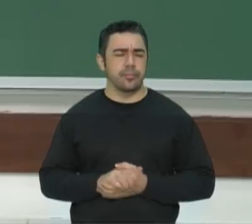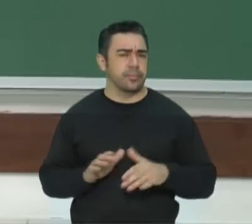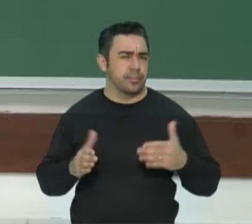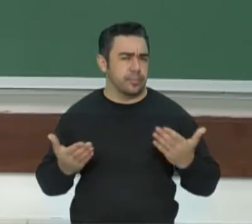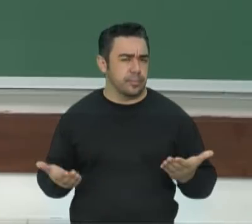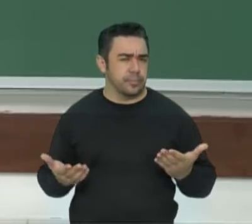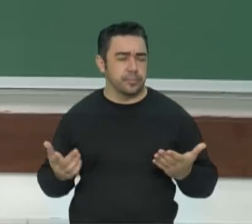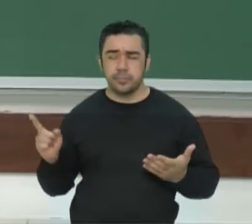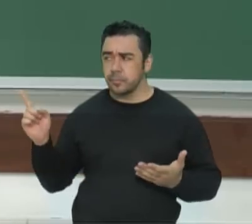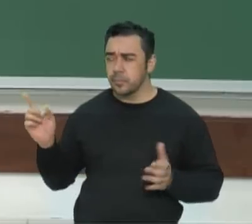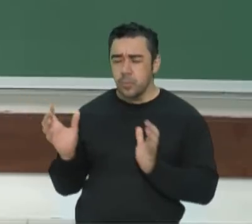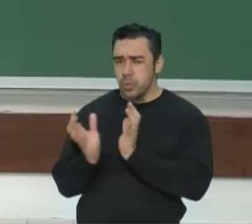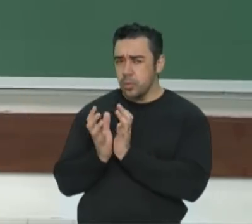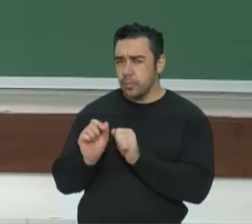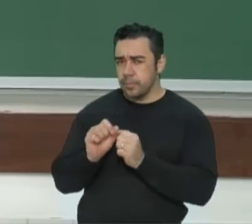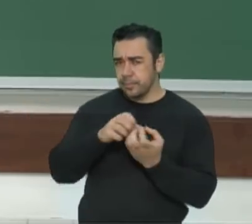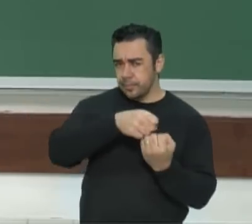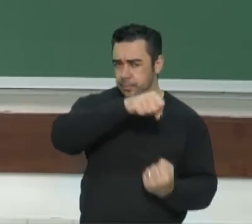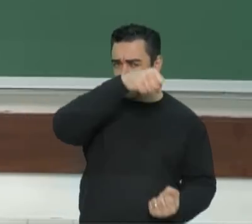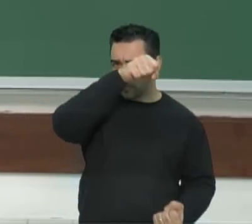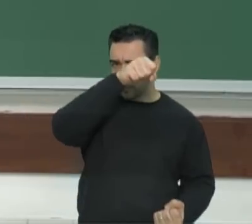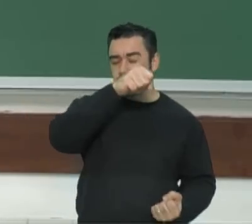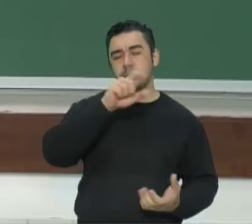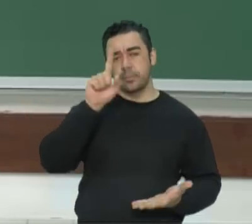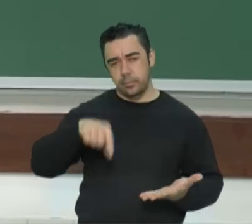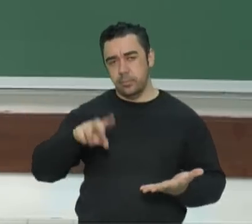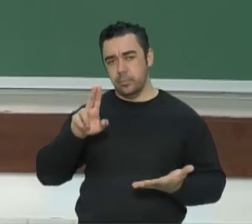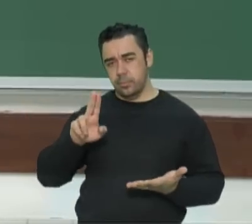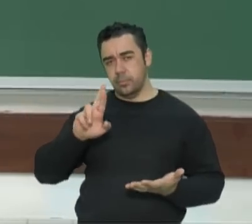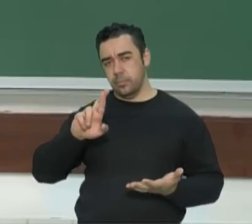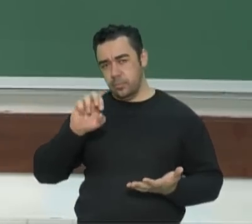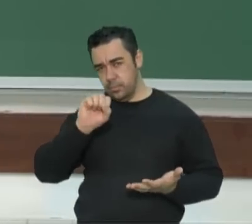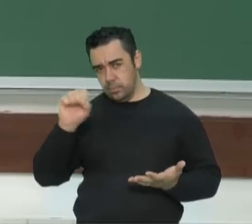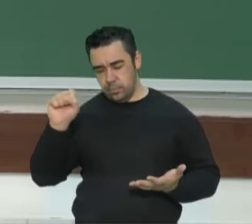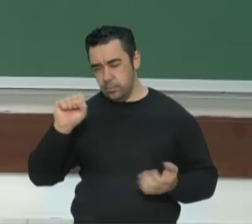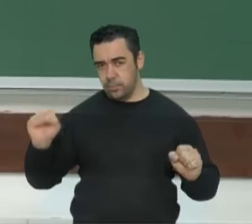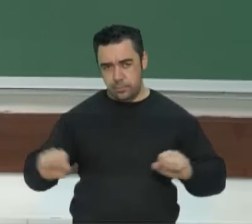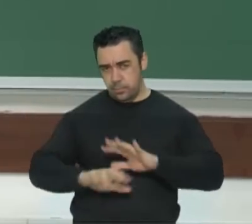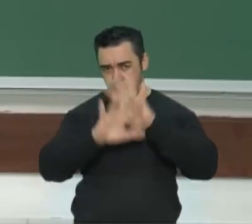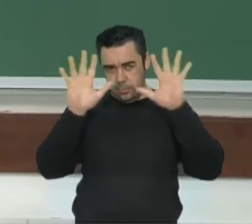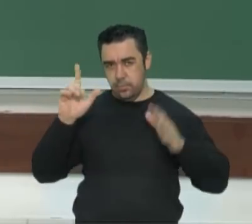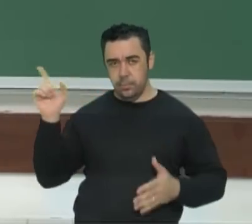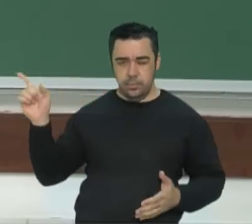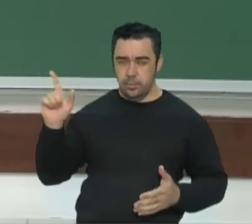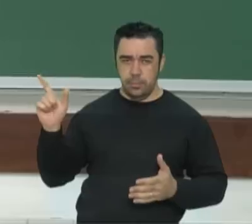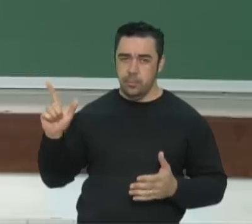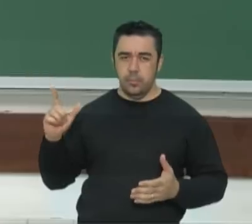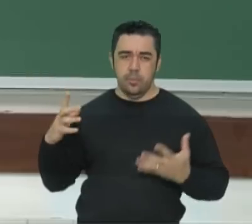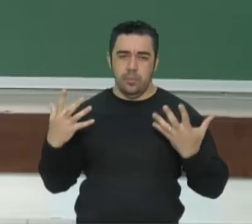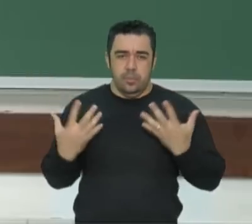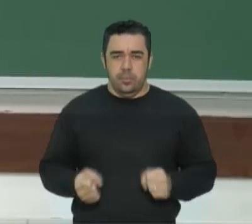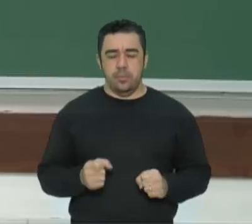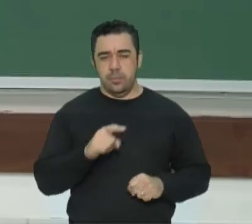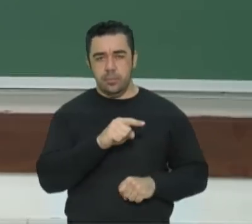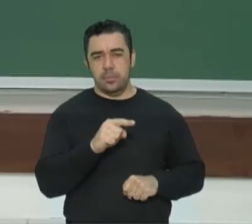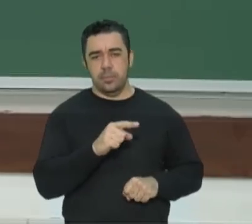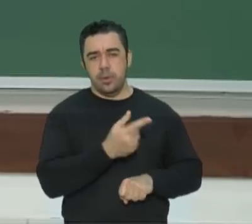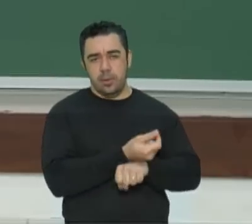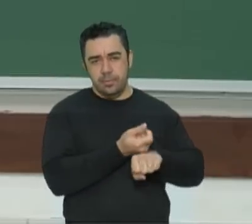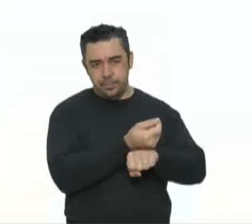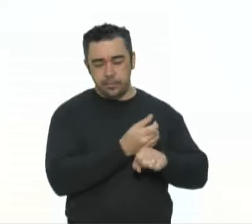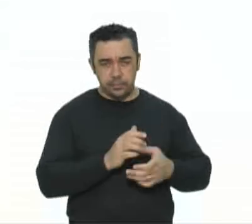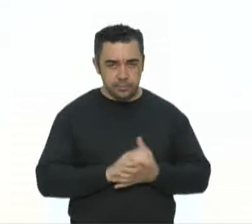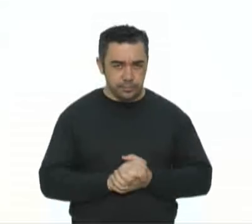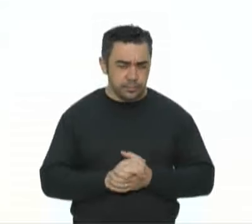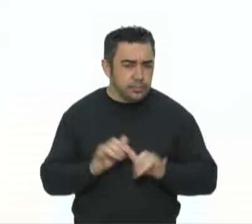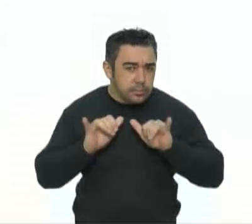Qual lado na Guerra Fria produziu o cartaz? União Soviética. É uma clara campanha anticapitalista. Ainda, qual